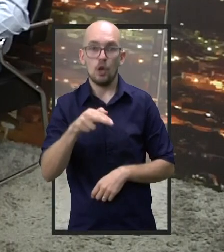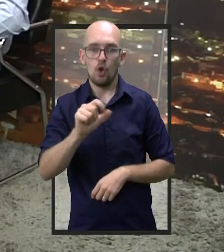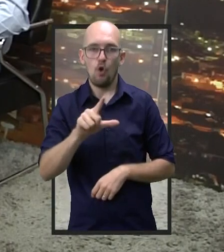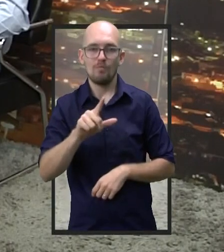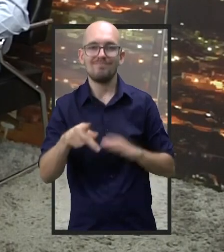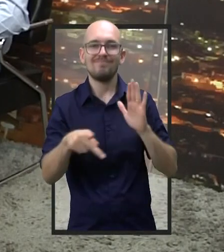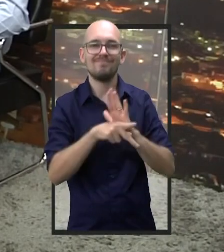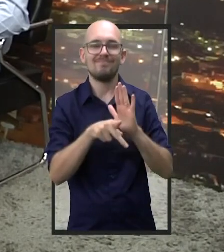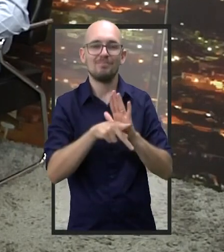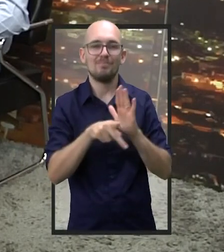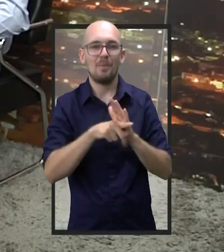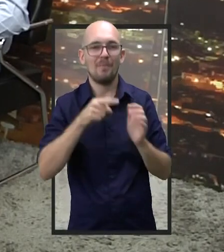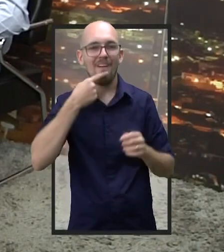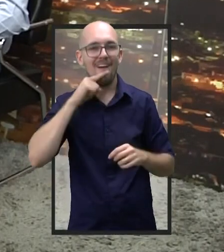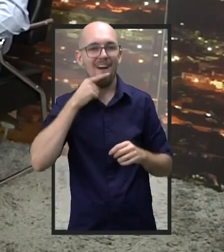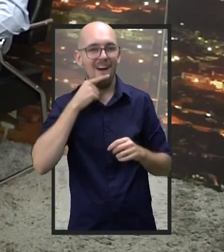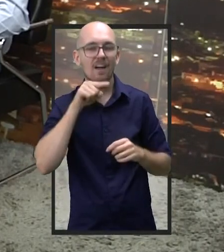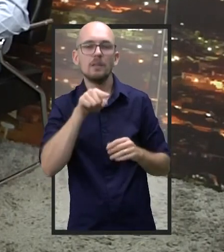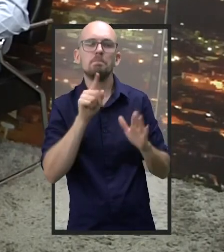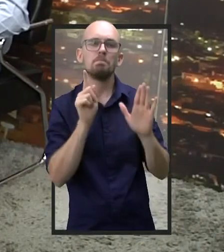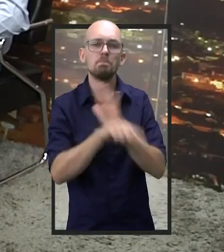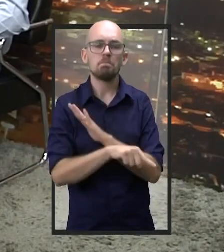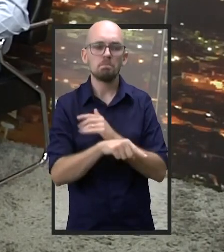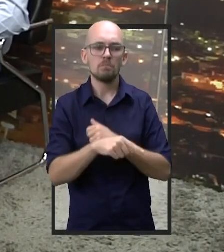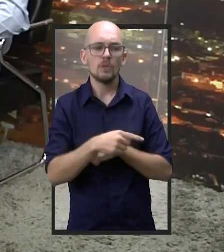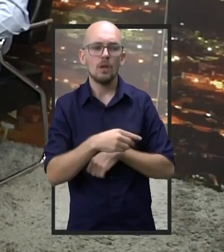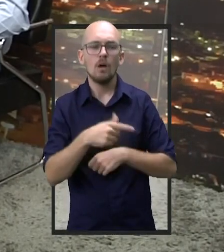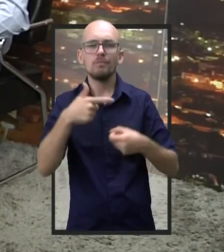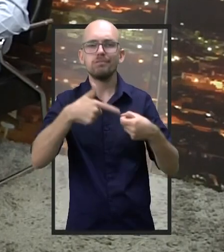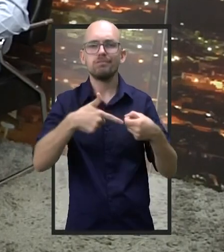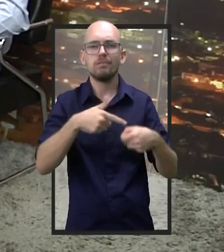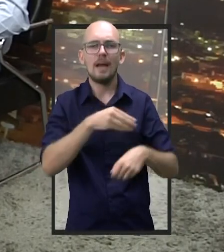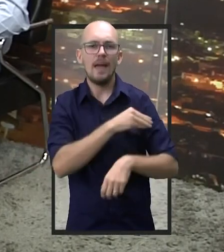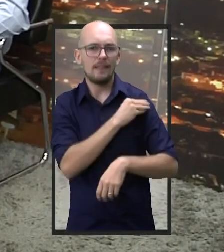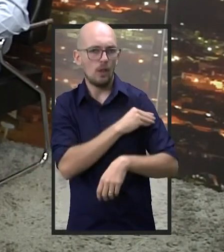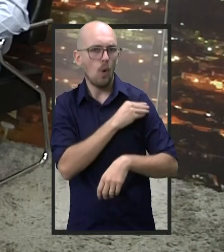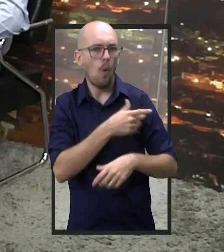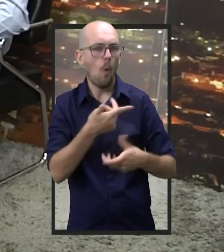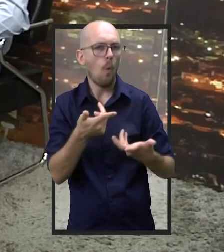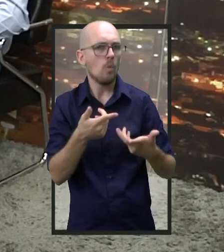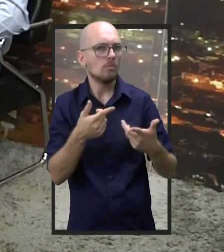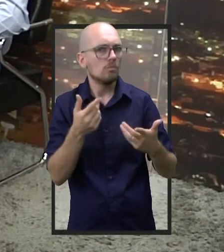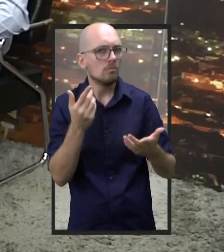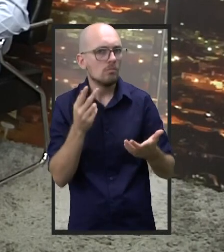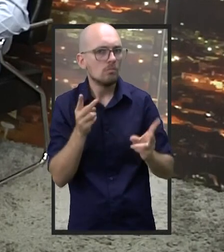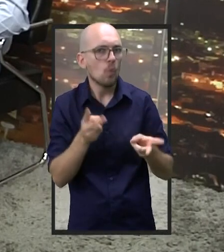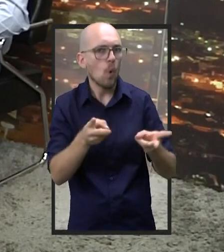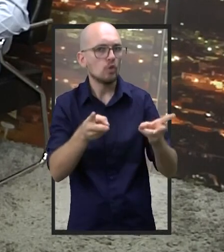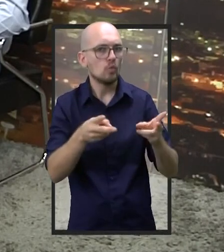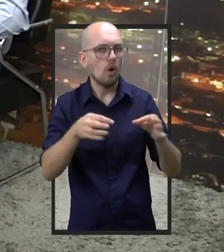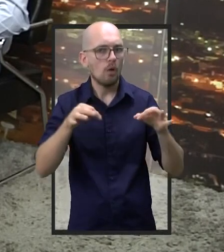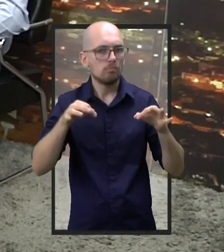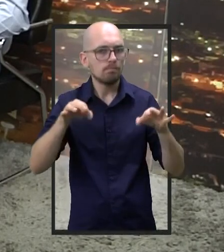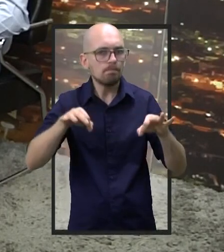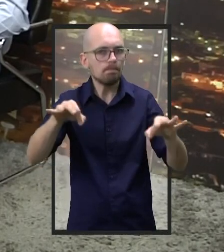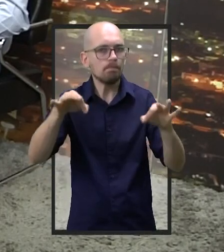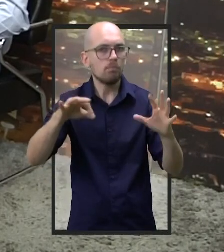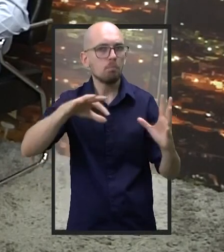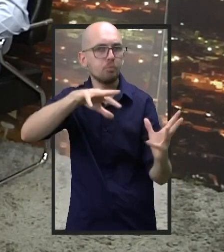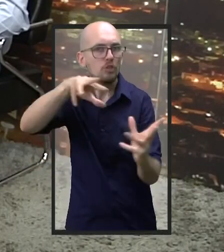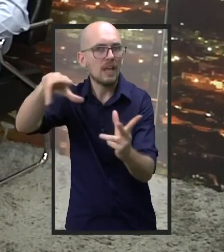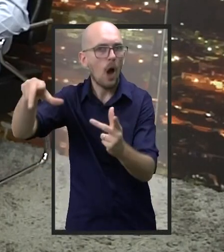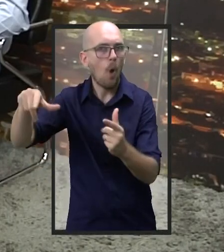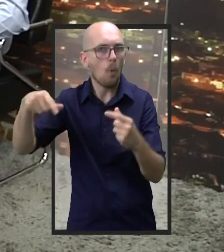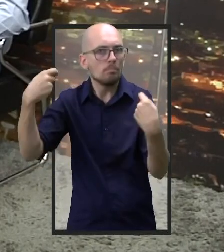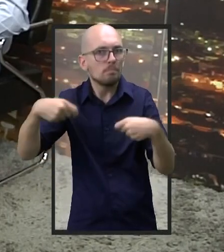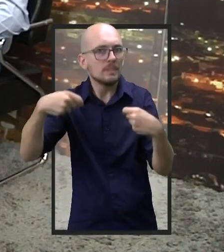cana, o etanol ele continua tendo uma demanda, um aumento de produção, também a demanda mundial, e